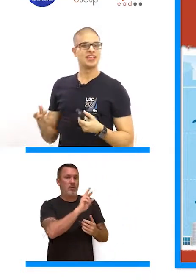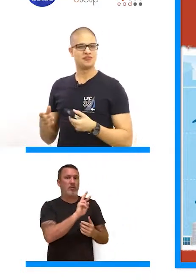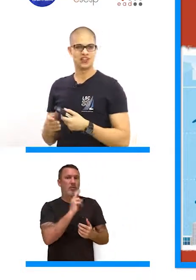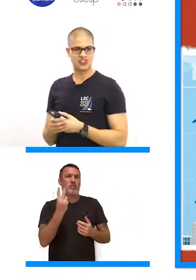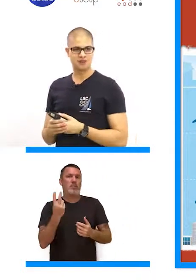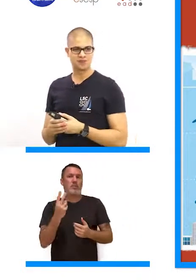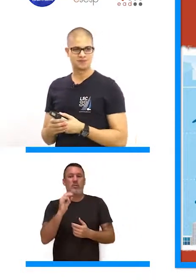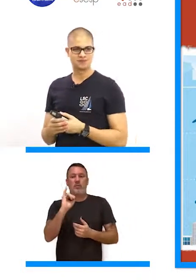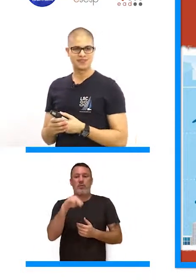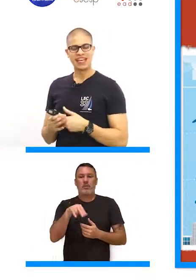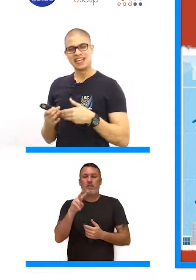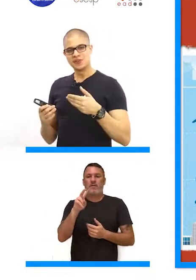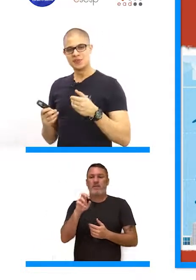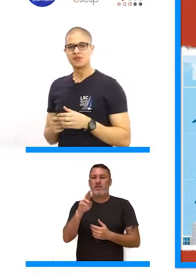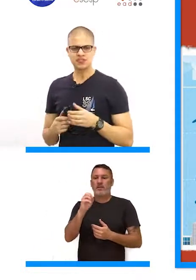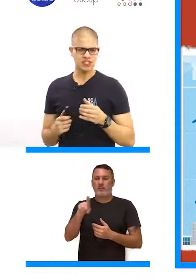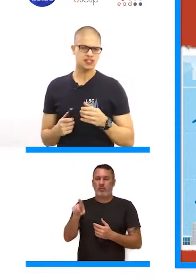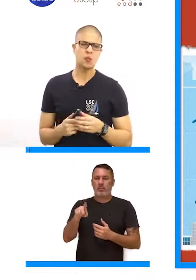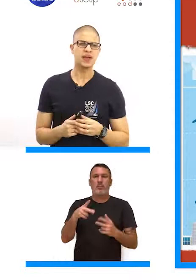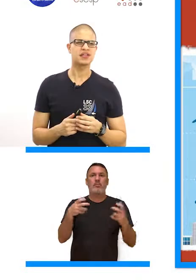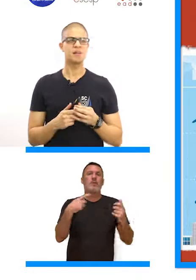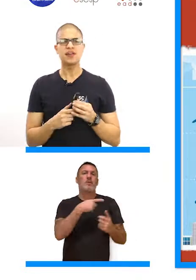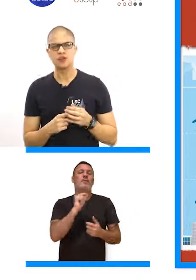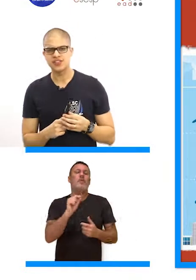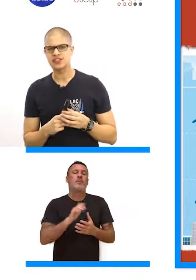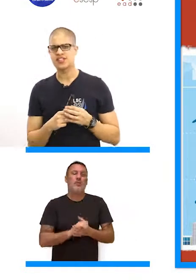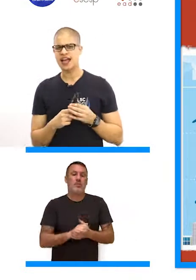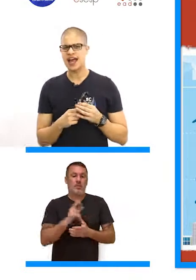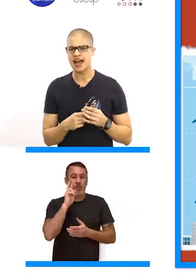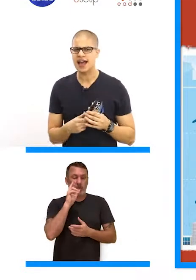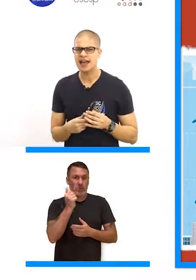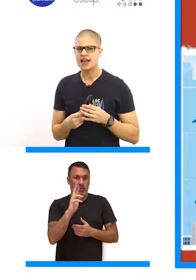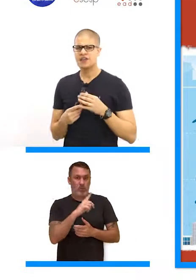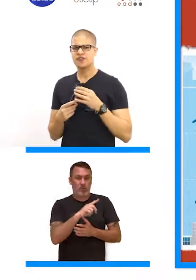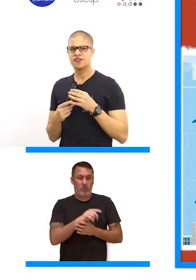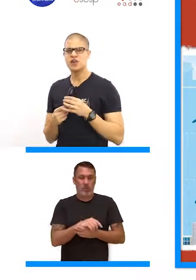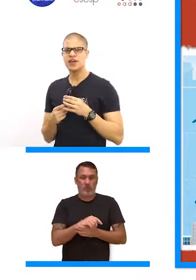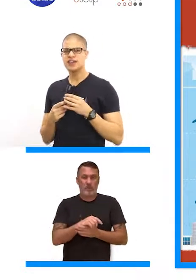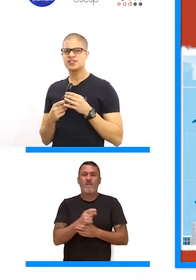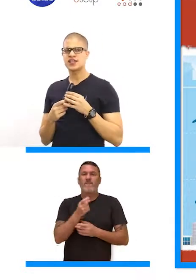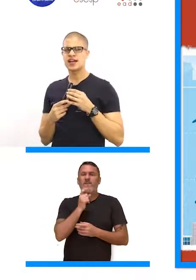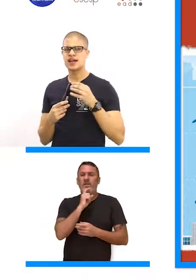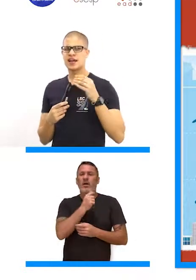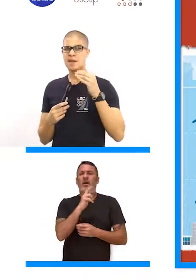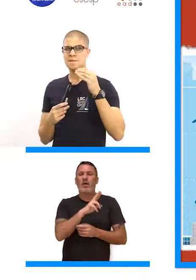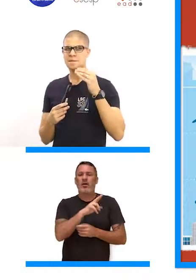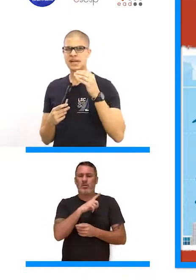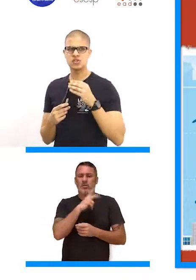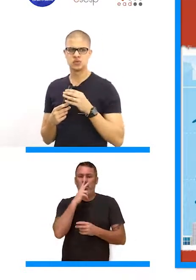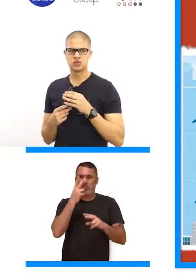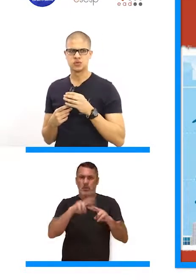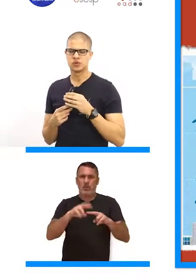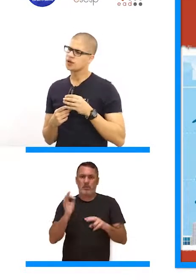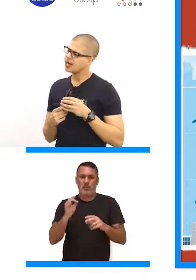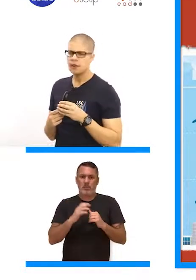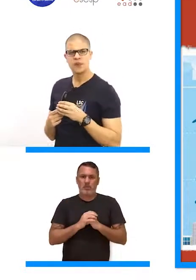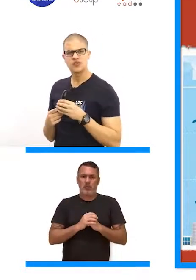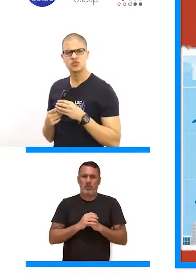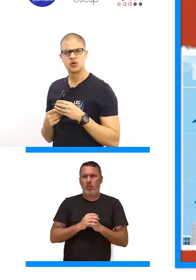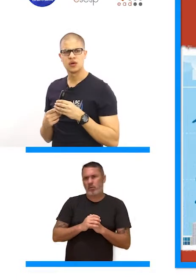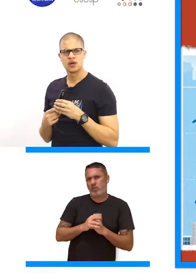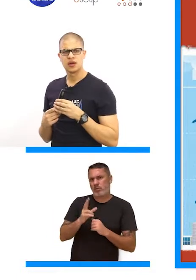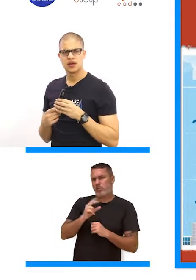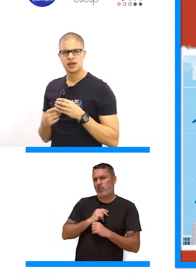de inversão. Vocês estão percebendo que esse ar frio ele está preso?